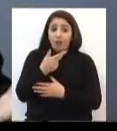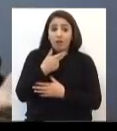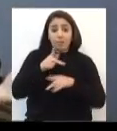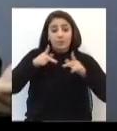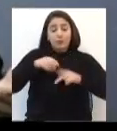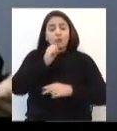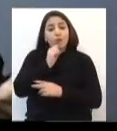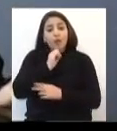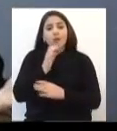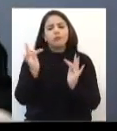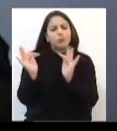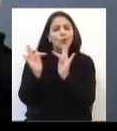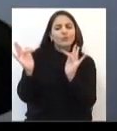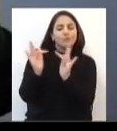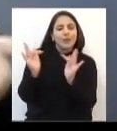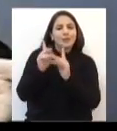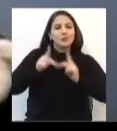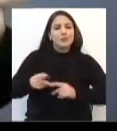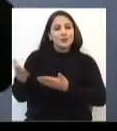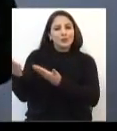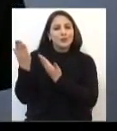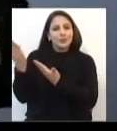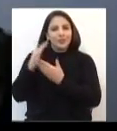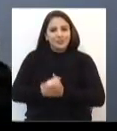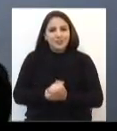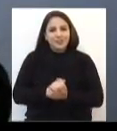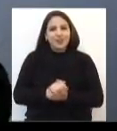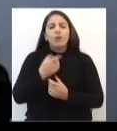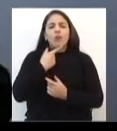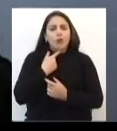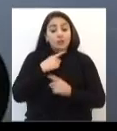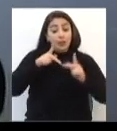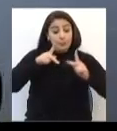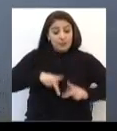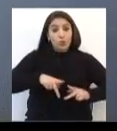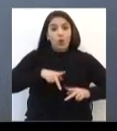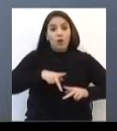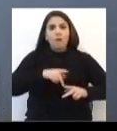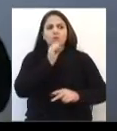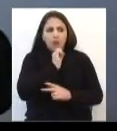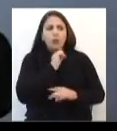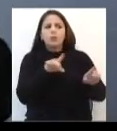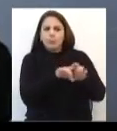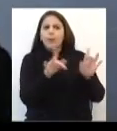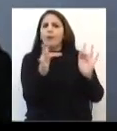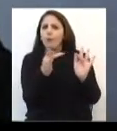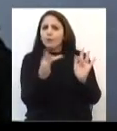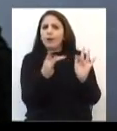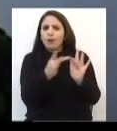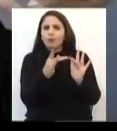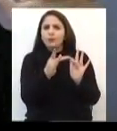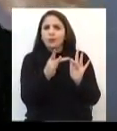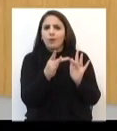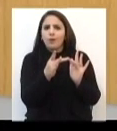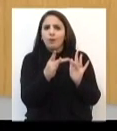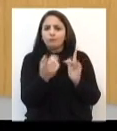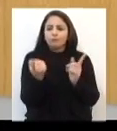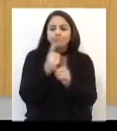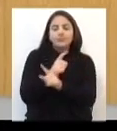de conviver com gente nova e as pessoas novas devem conviver com os idosos, Essa convivência é extremamente importante,